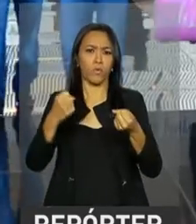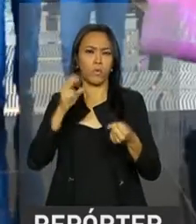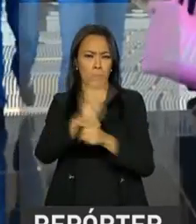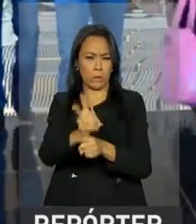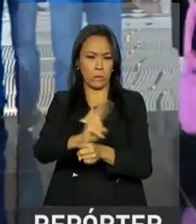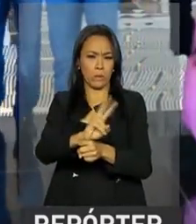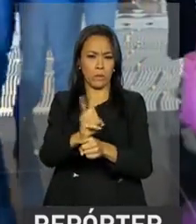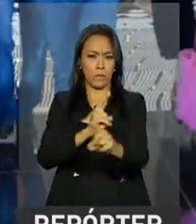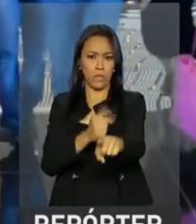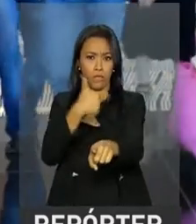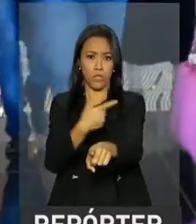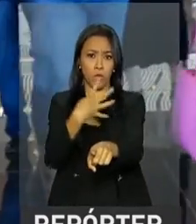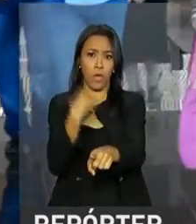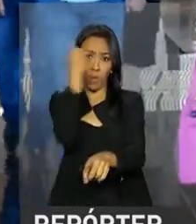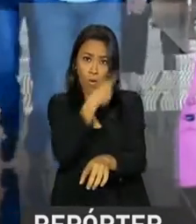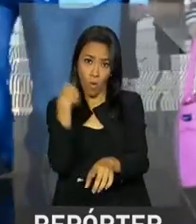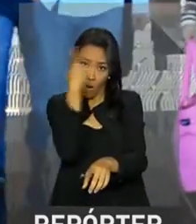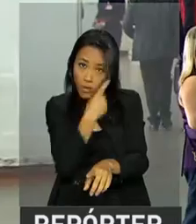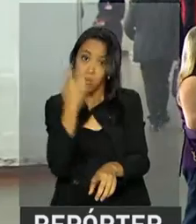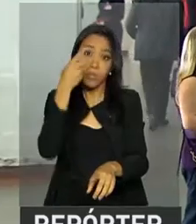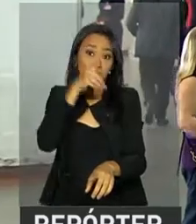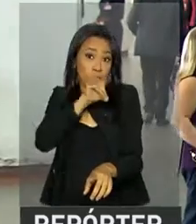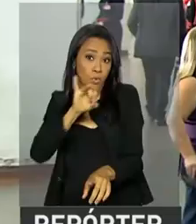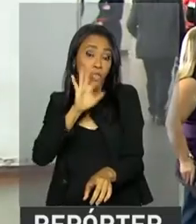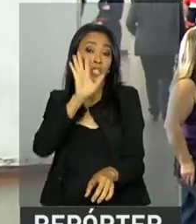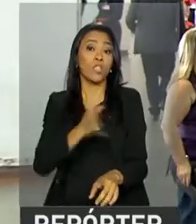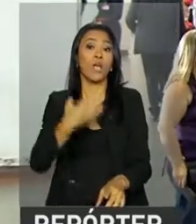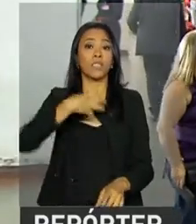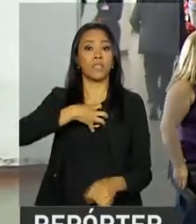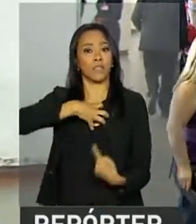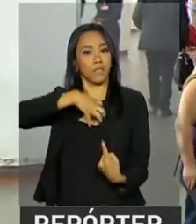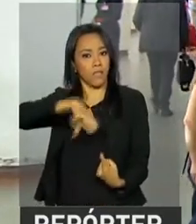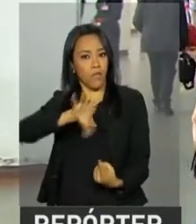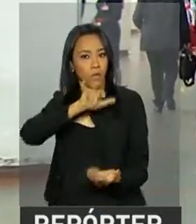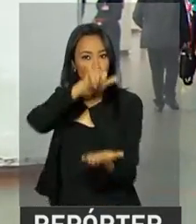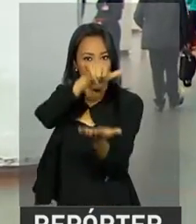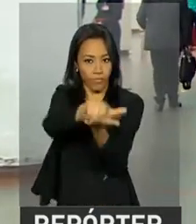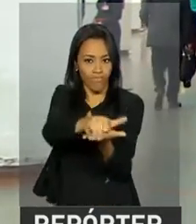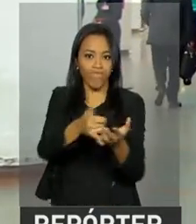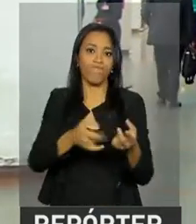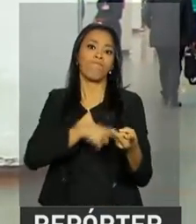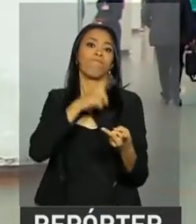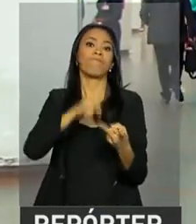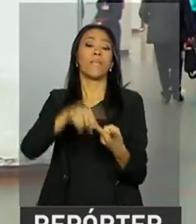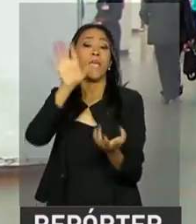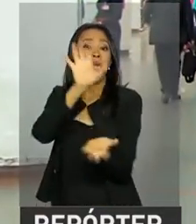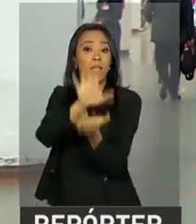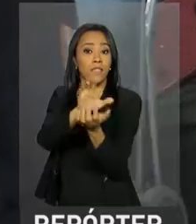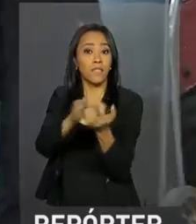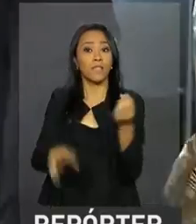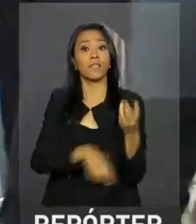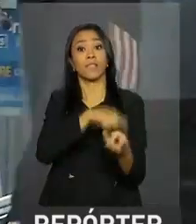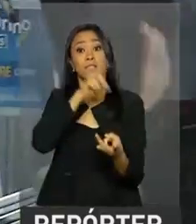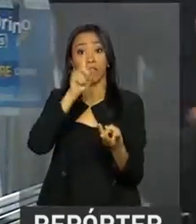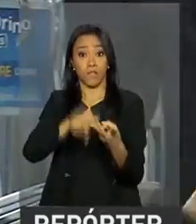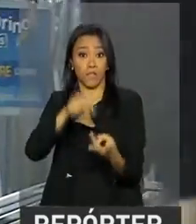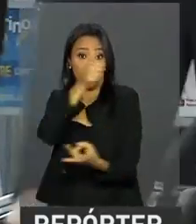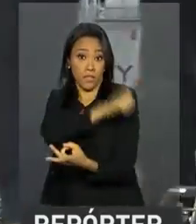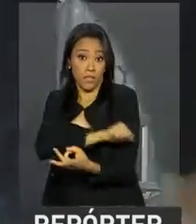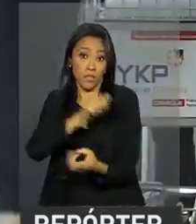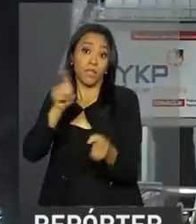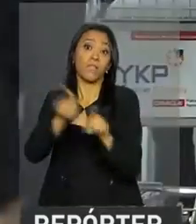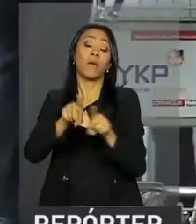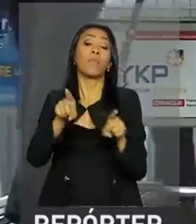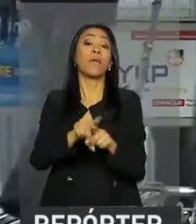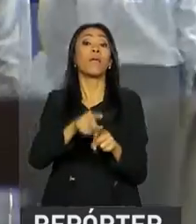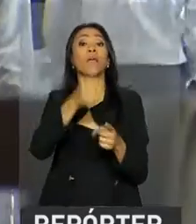24 horas por dia já os aeroportos de salvador recife e santos dumont congonhas